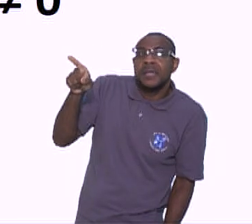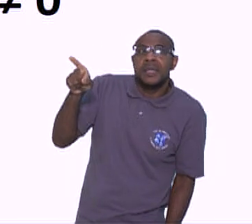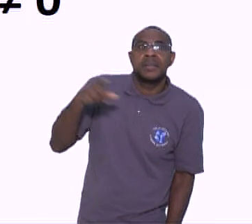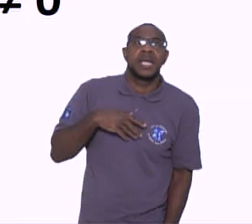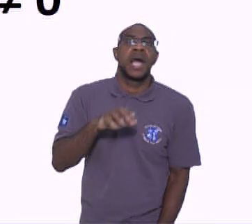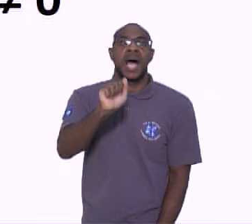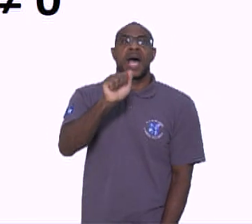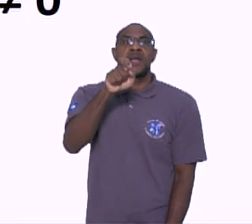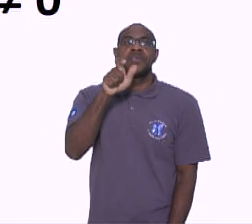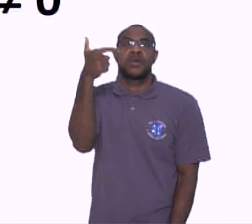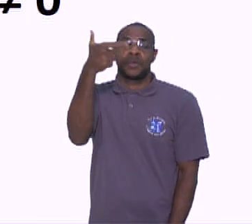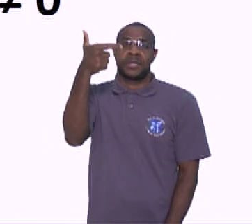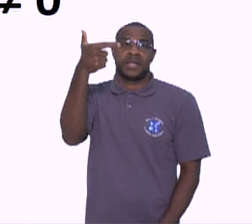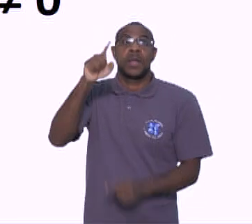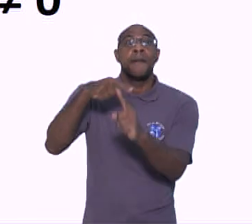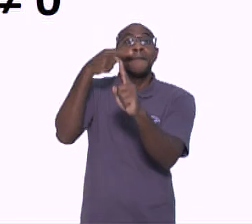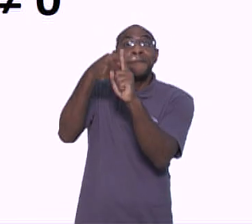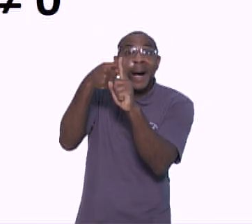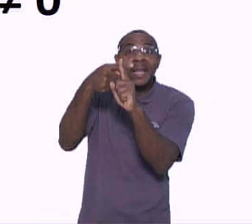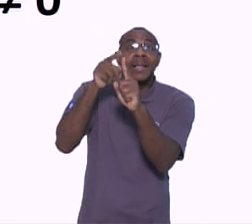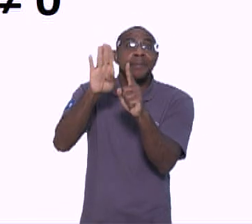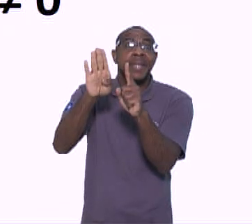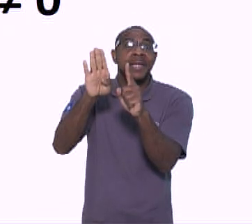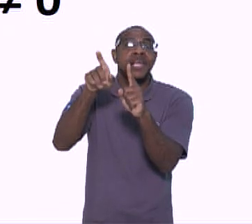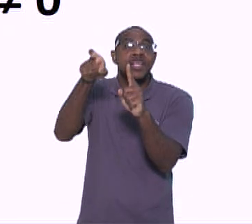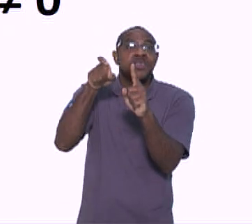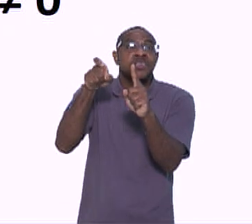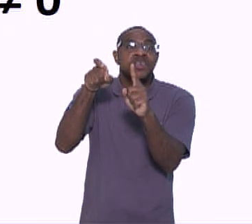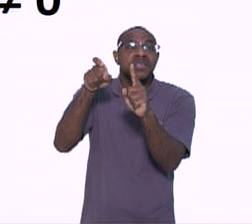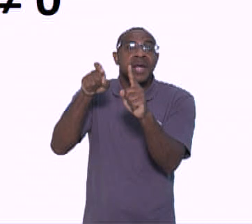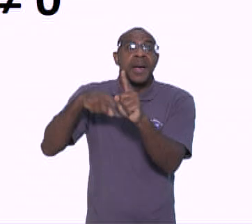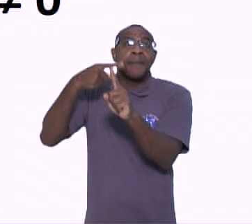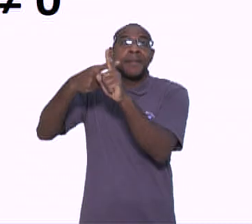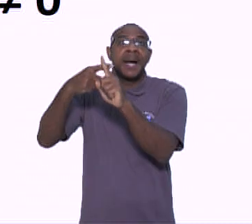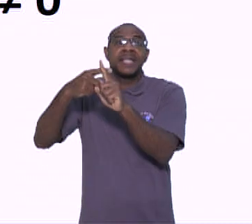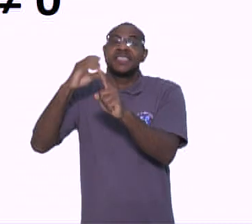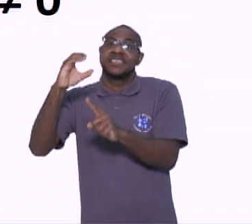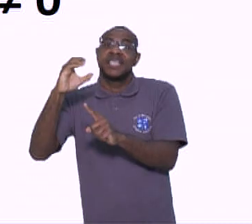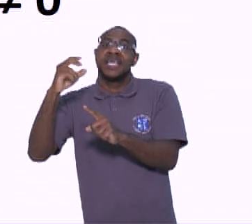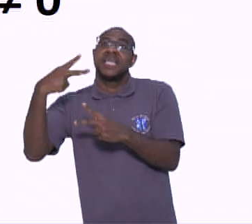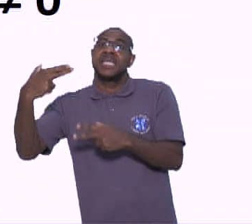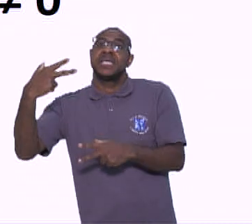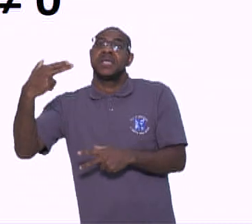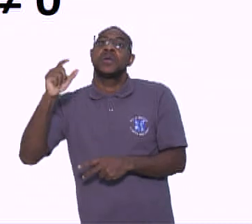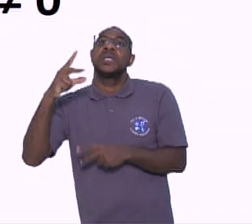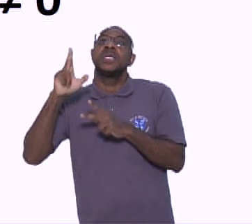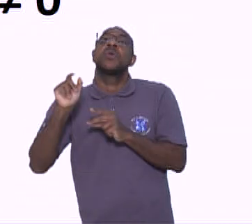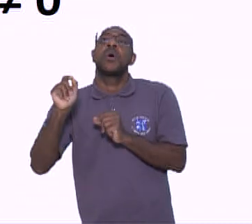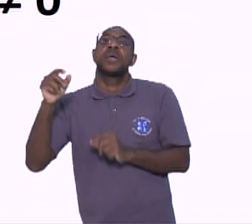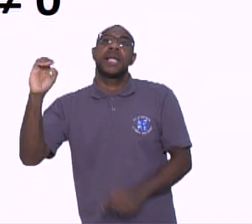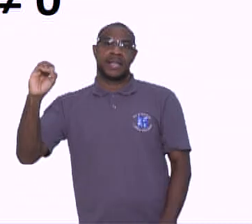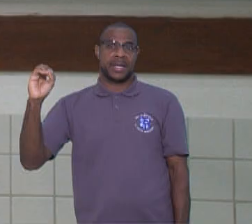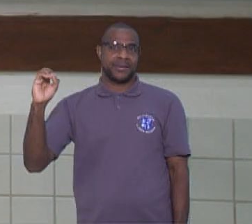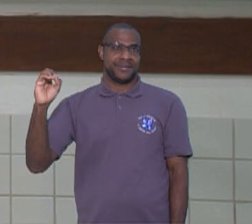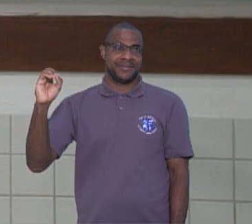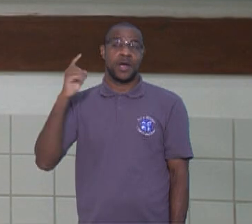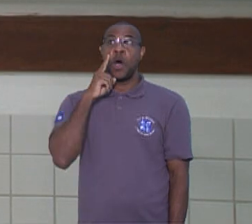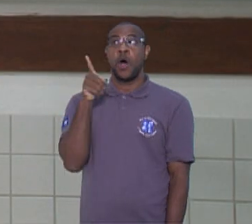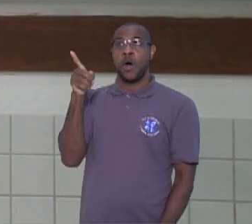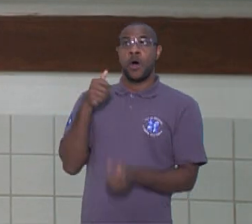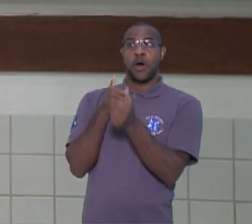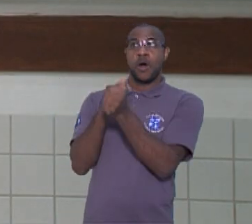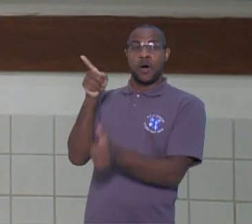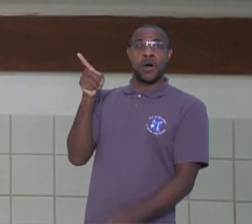ax² mais bx mais c igual a zero. Certo? Então, repare o